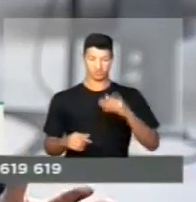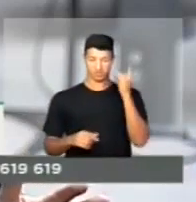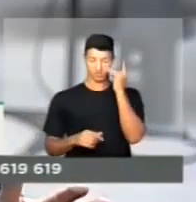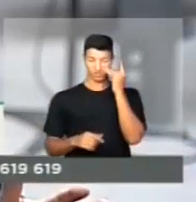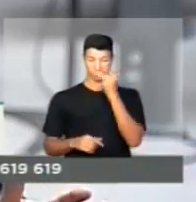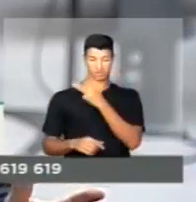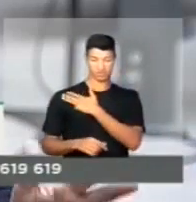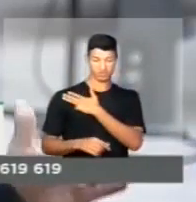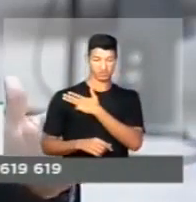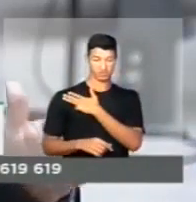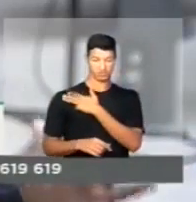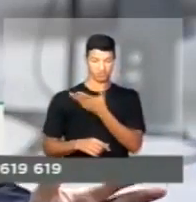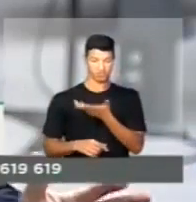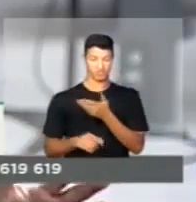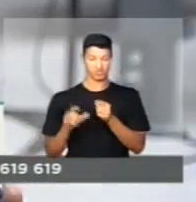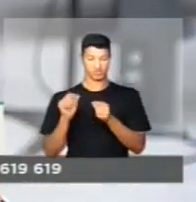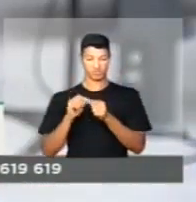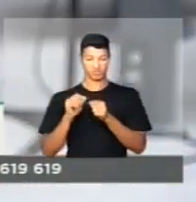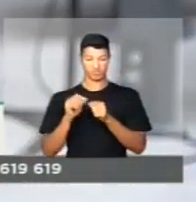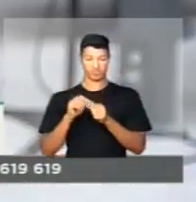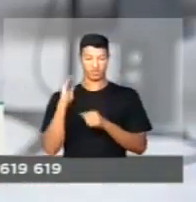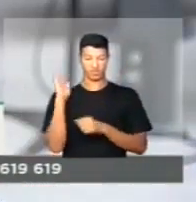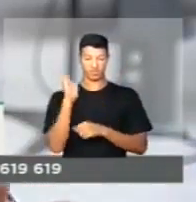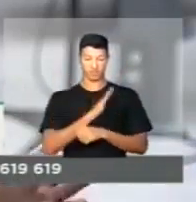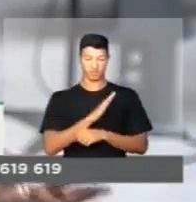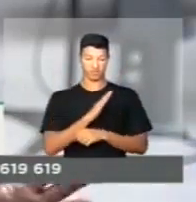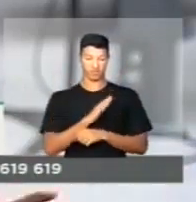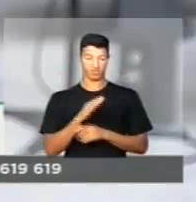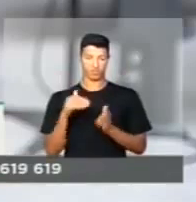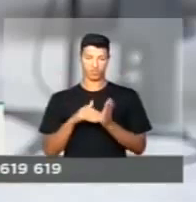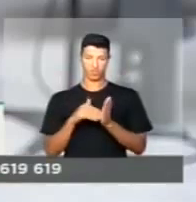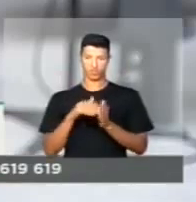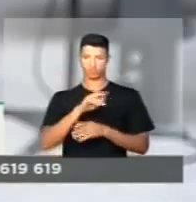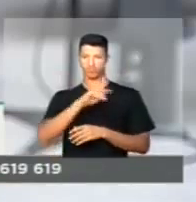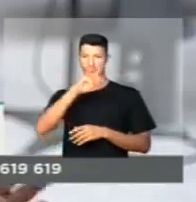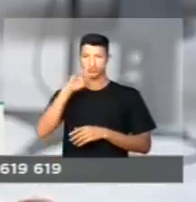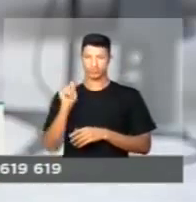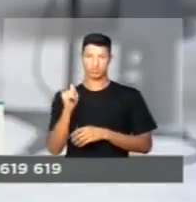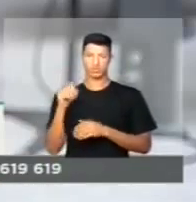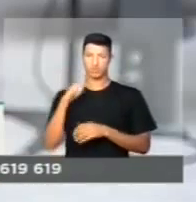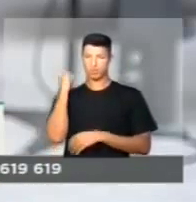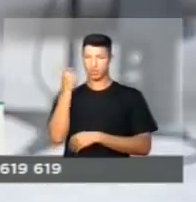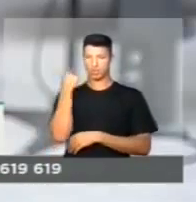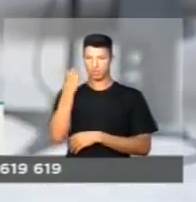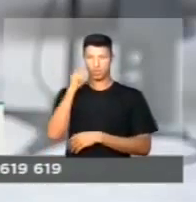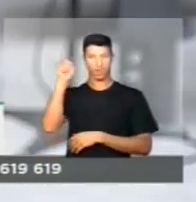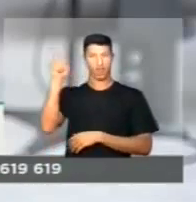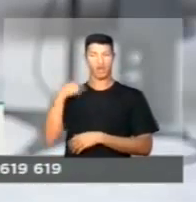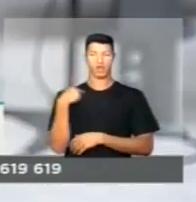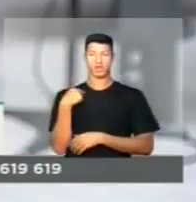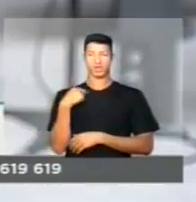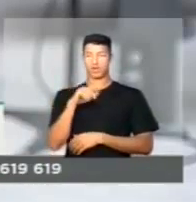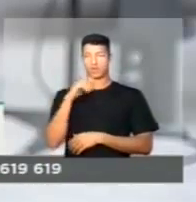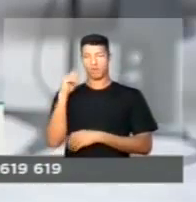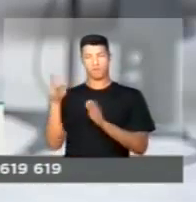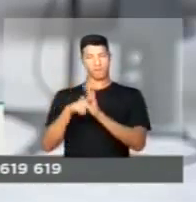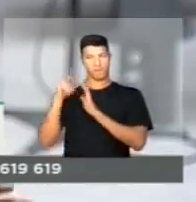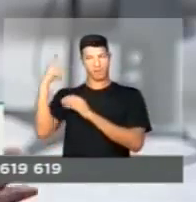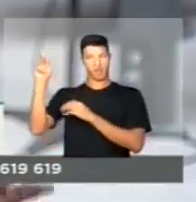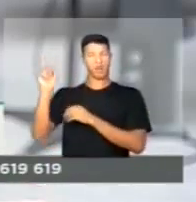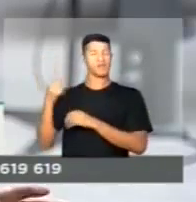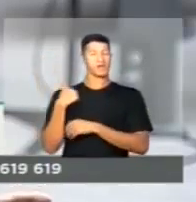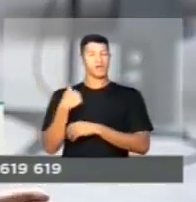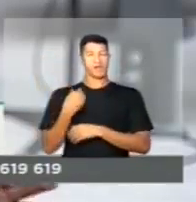e Lula fizeram muito mal. Nos últimos dias, lá no Rio Grande do Sul, eu que sou gaúcho,